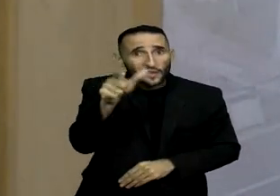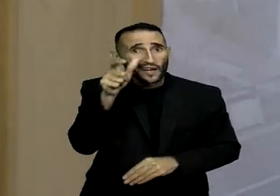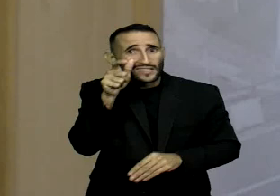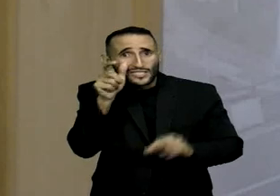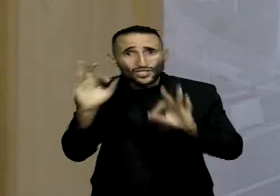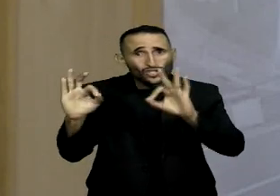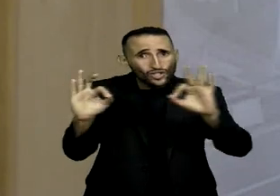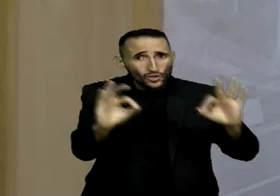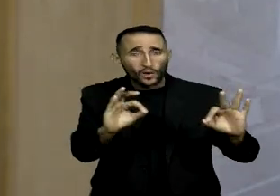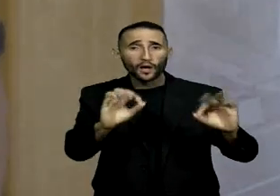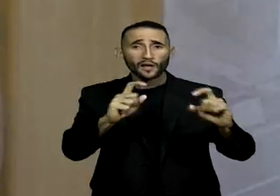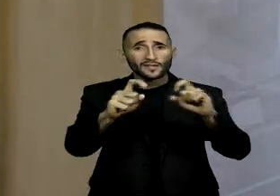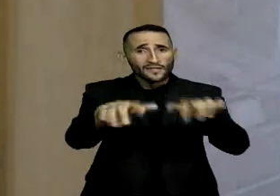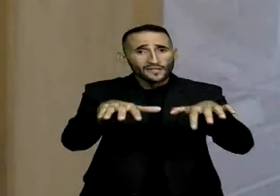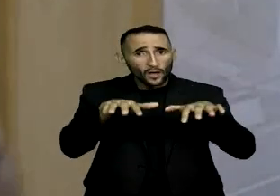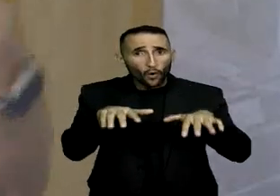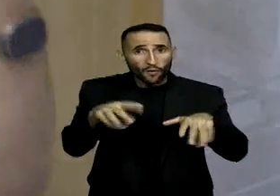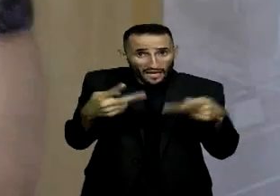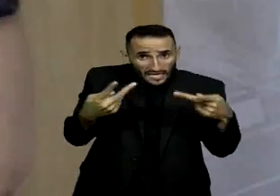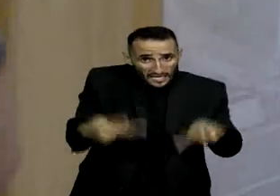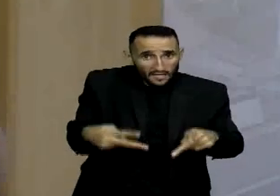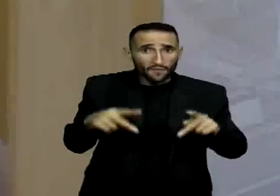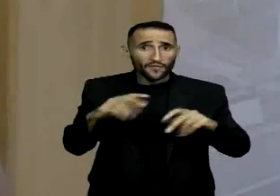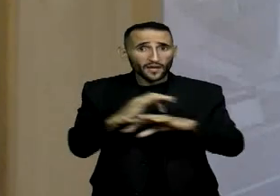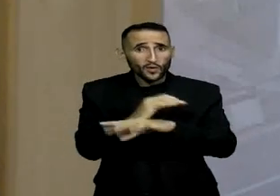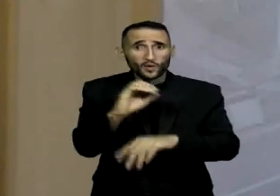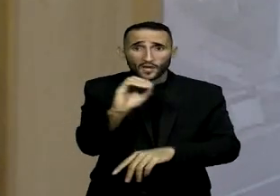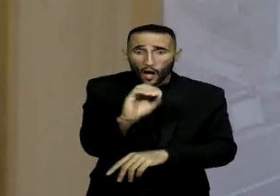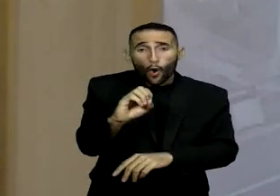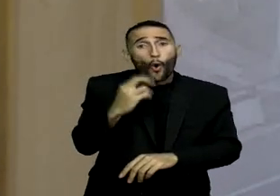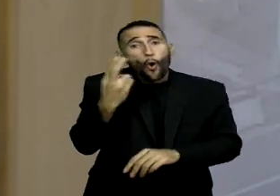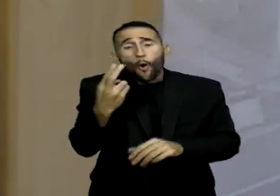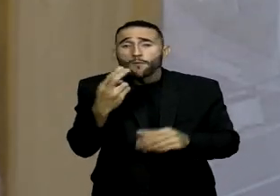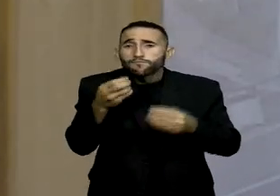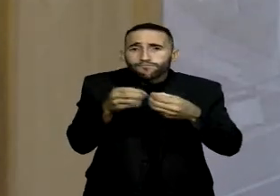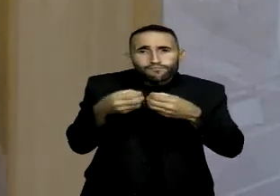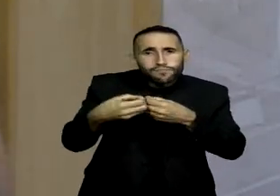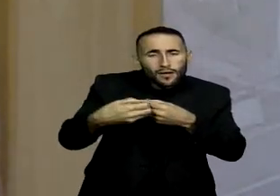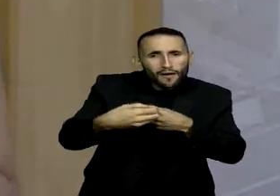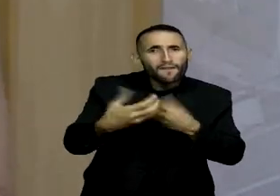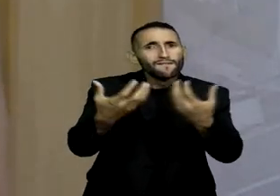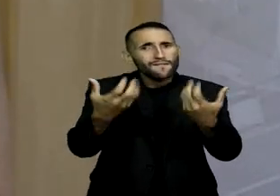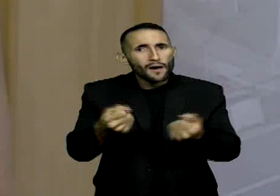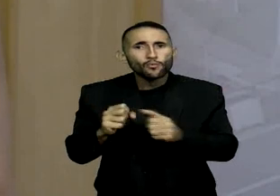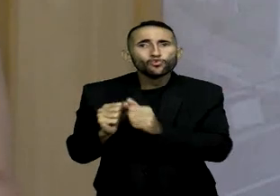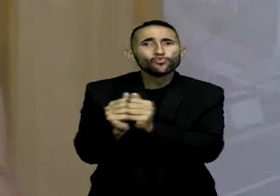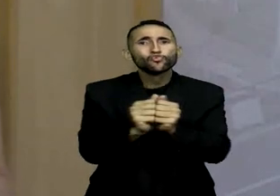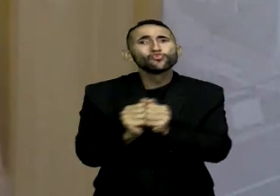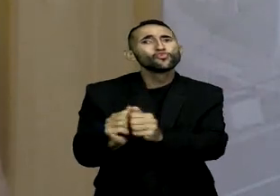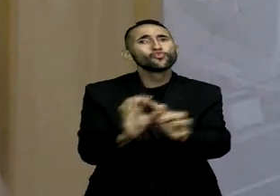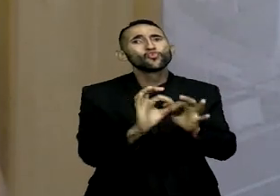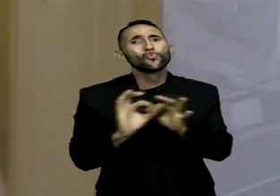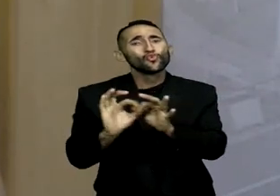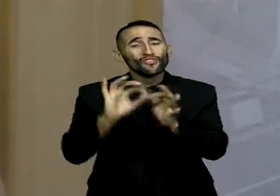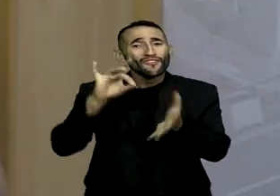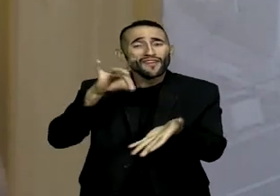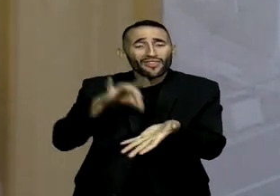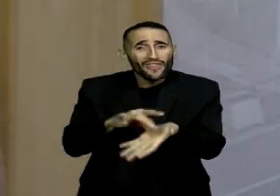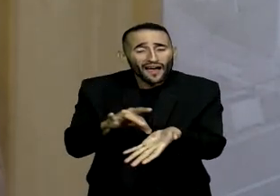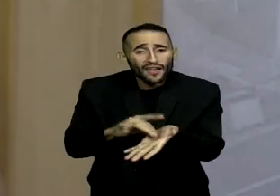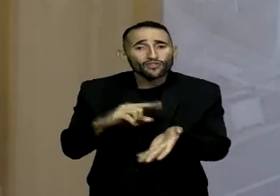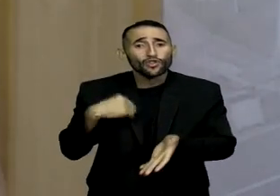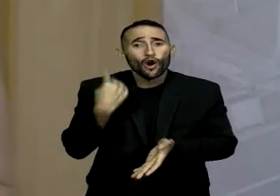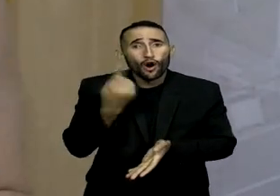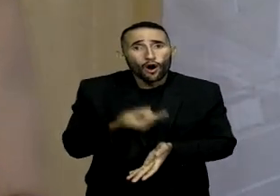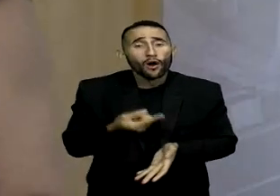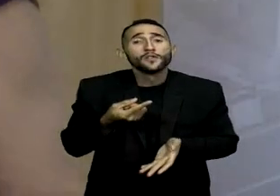a nossa sessão, você que é daqui de Osasco, de outra cidade que seja, vamos unir forças para, de fato, a gente